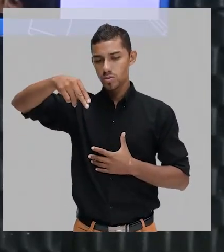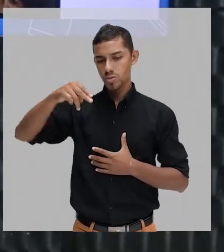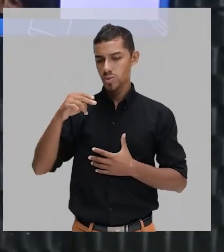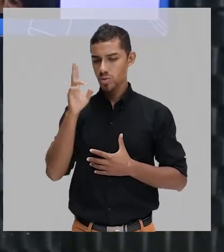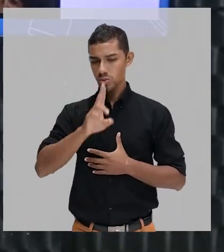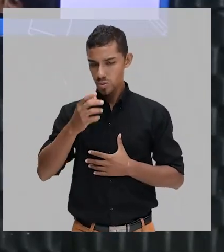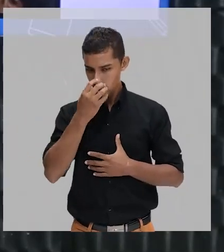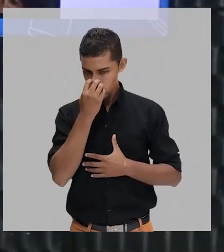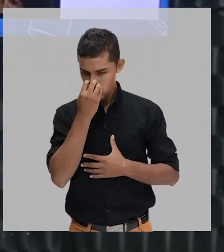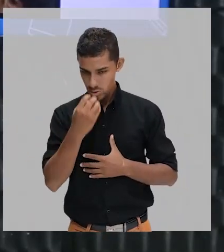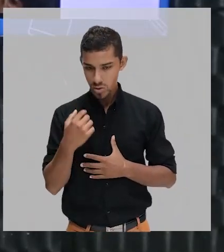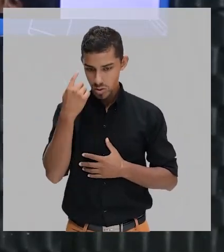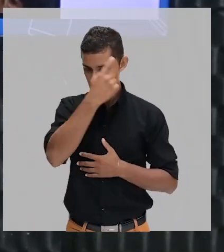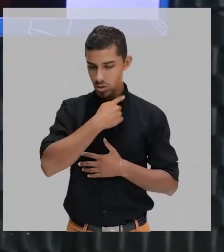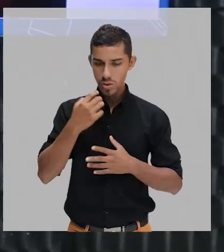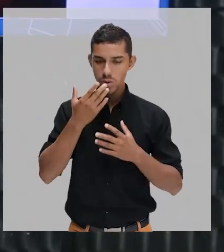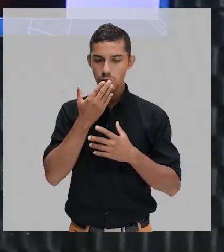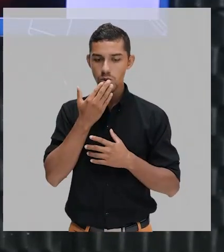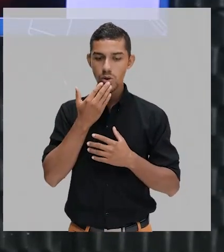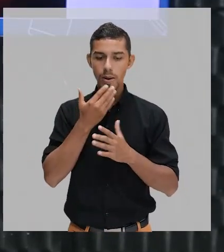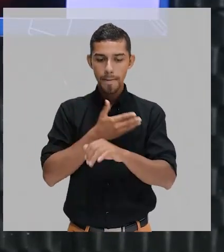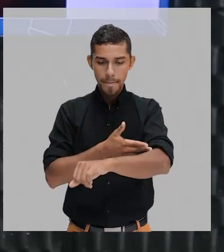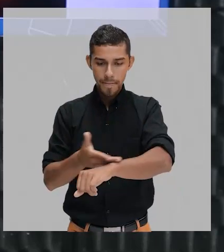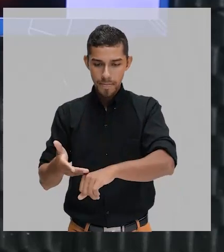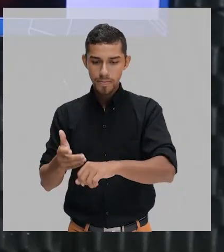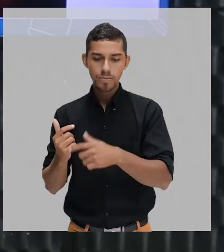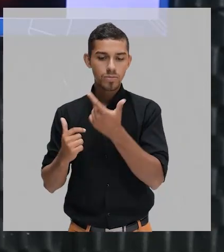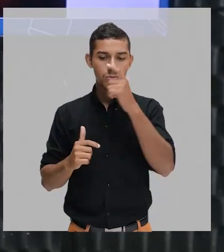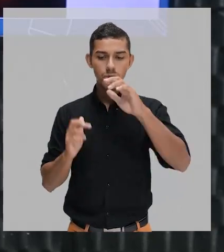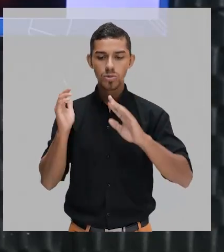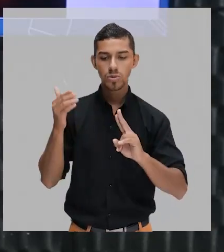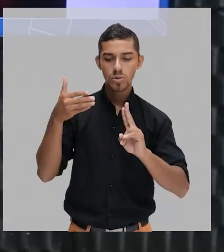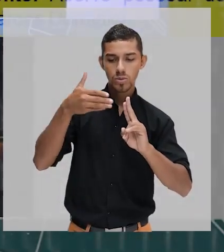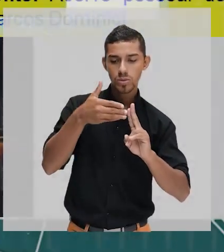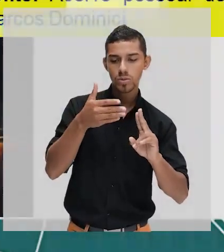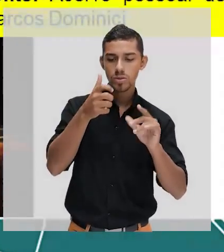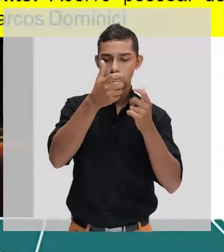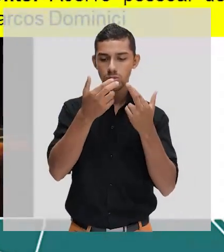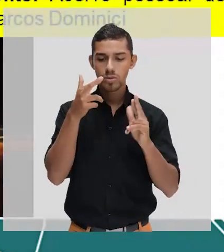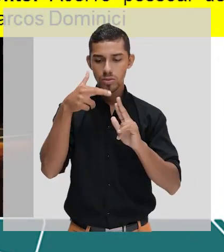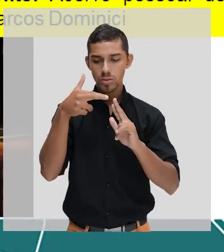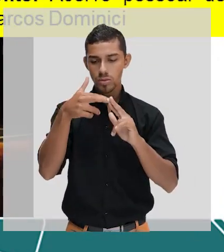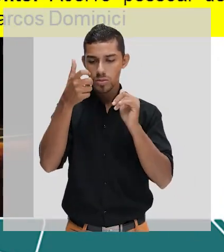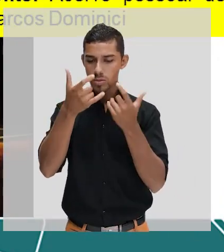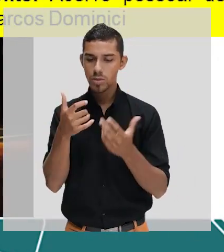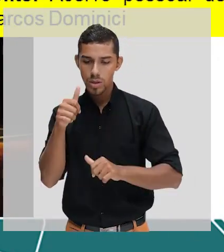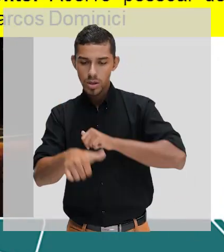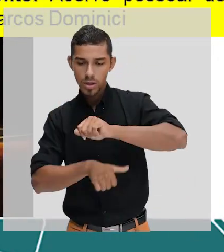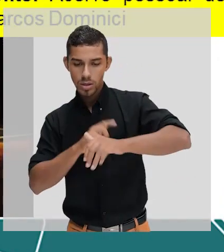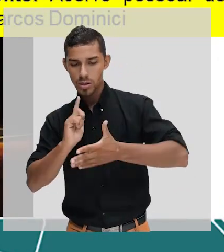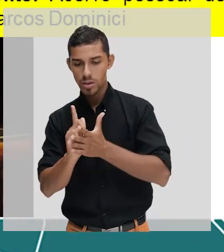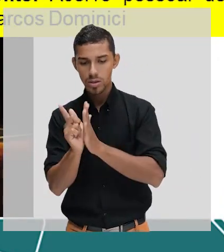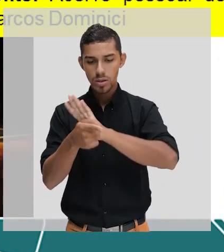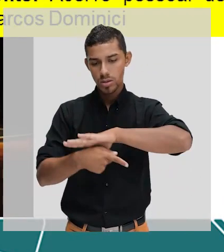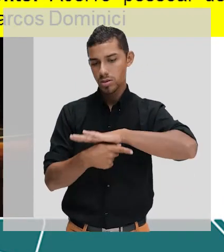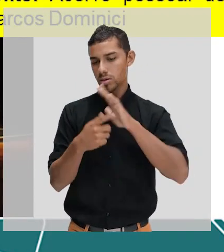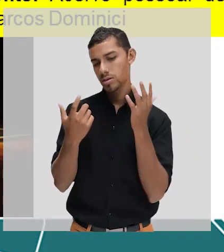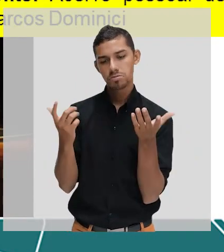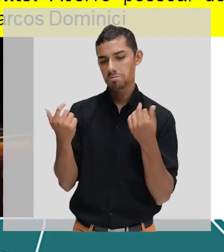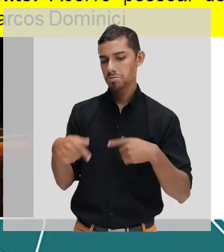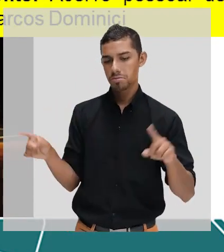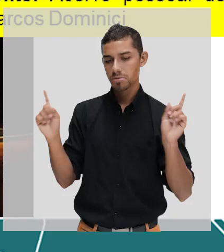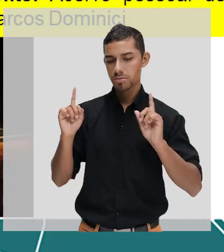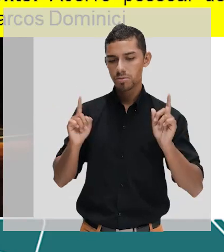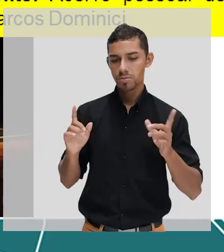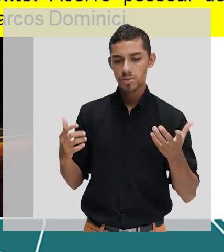nariz e a cara branca, mas ele pode ter outras referências. A caracterização ela vai mudando o gênero, não precisa necessariamente você estar na mesma